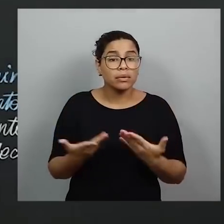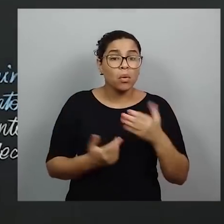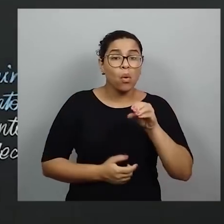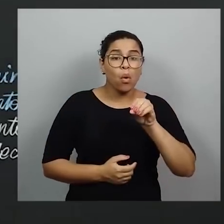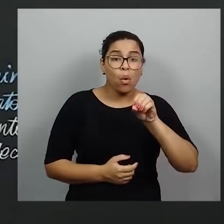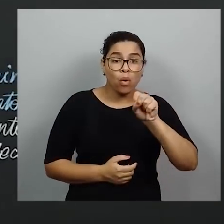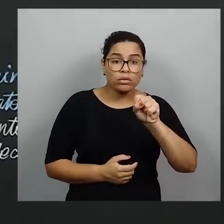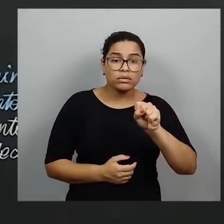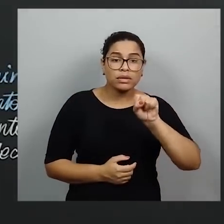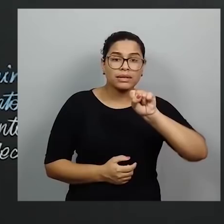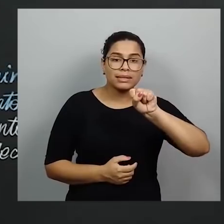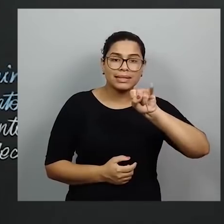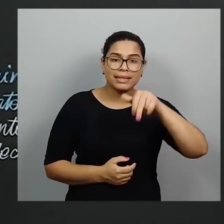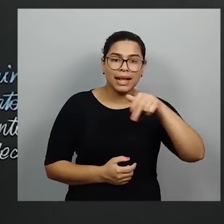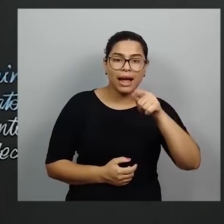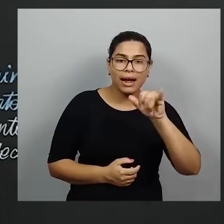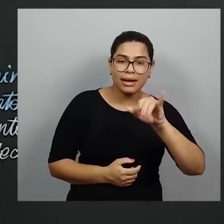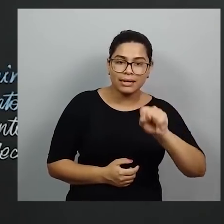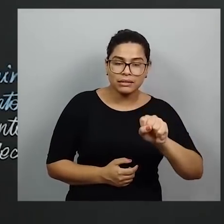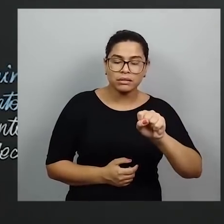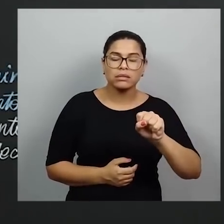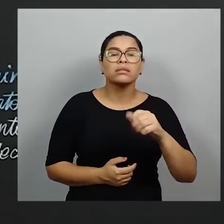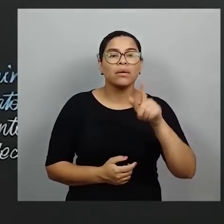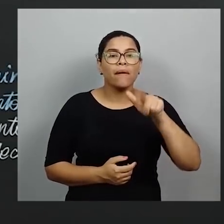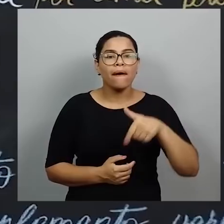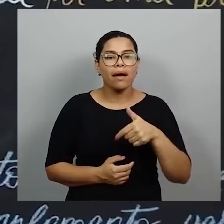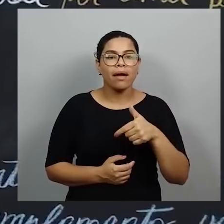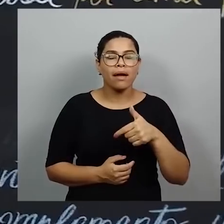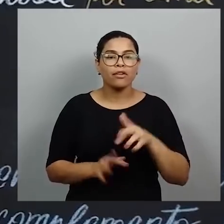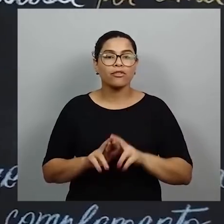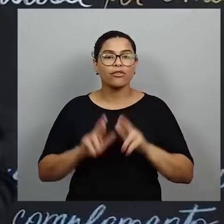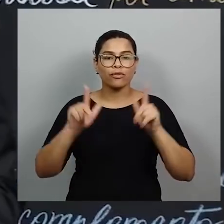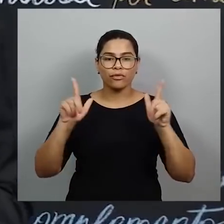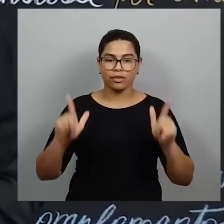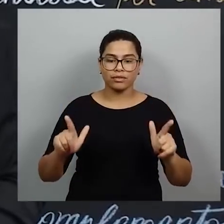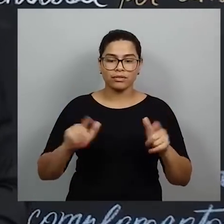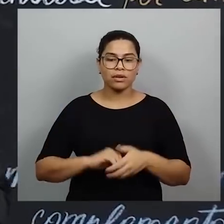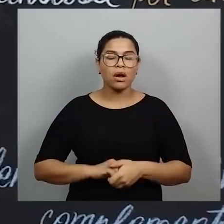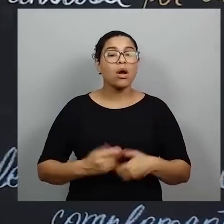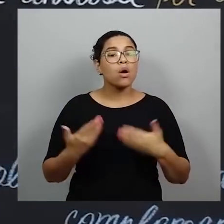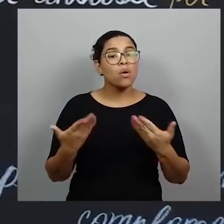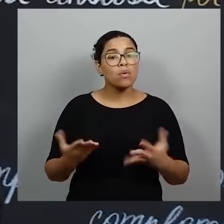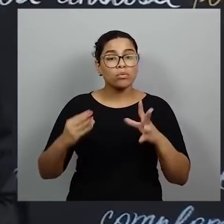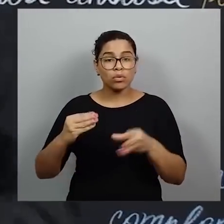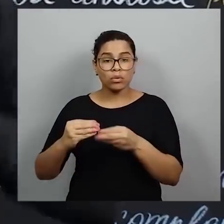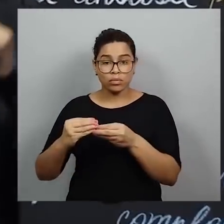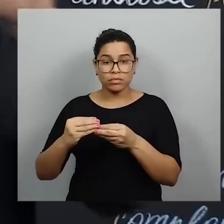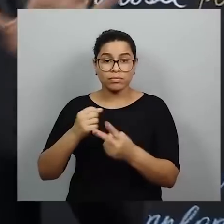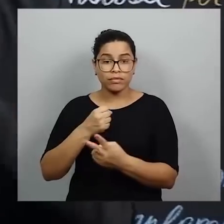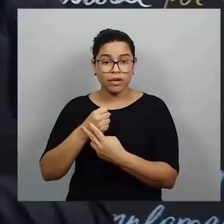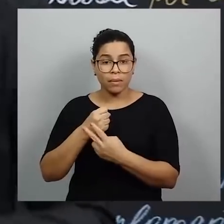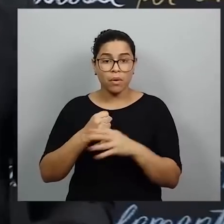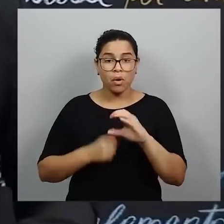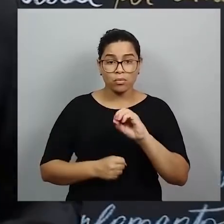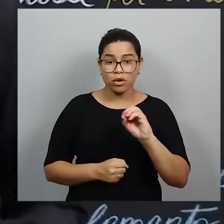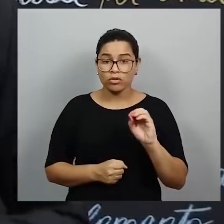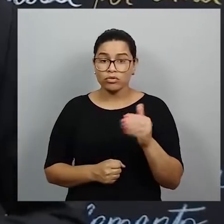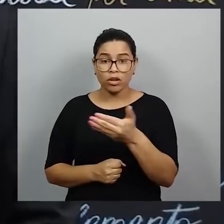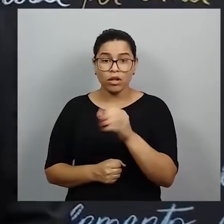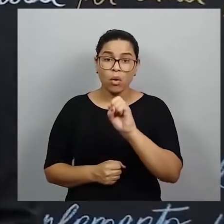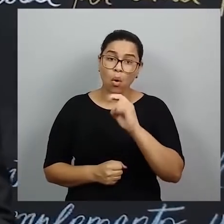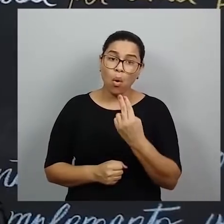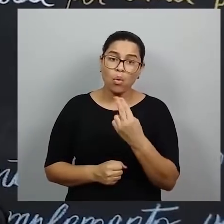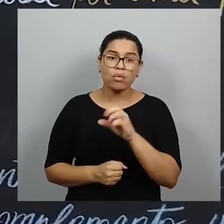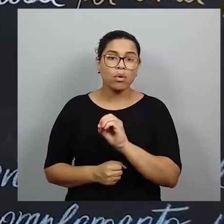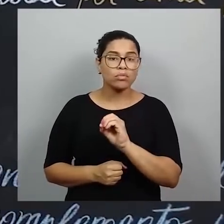complementado, não foi um verbo. Então essa é uma das principais distinções. Quando for o complemento de um verbo, é objeto direto ou indireto. Quando